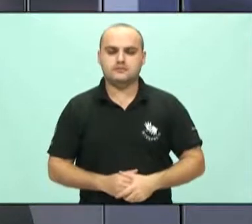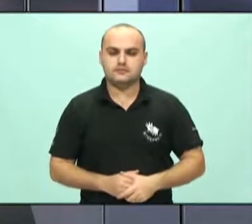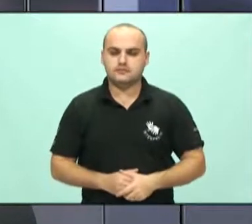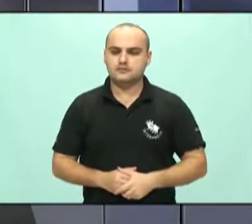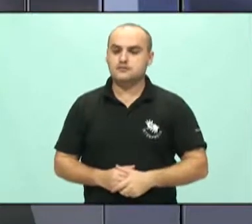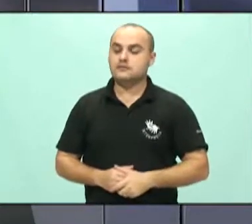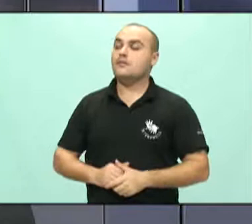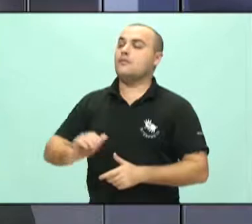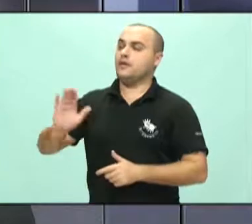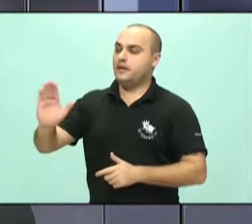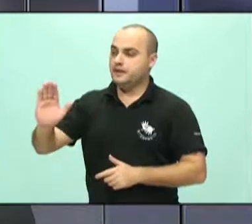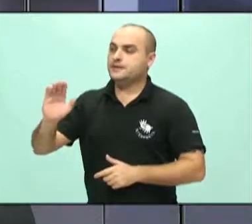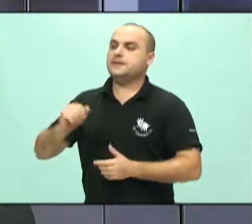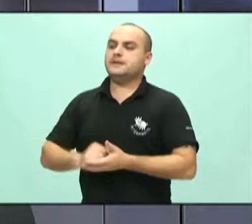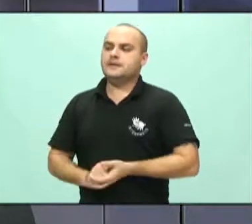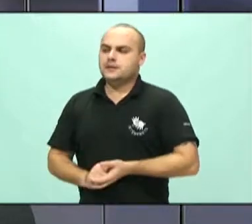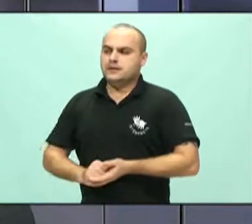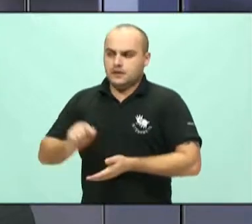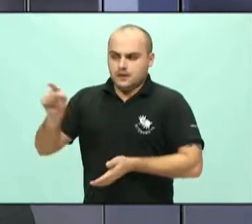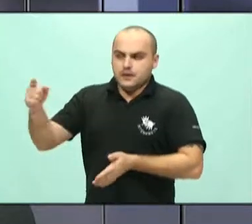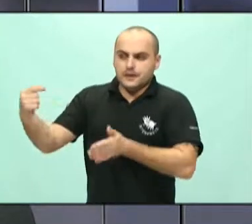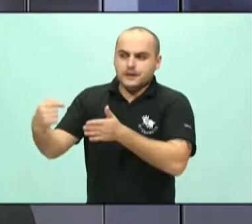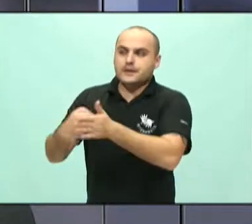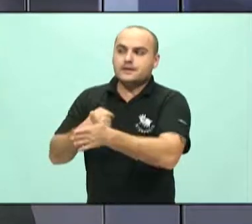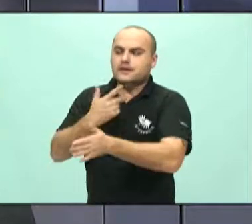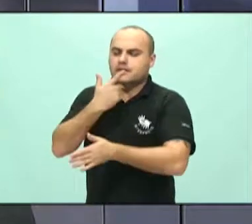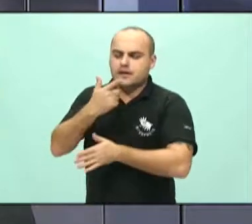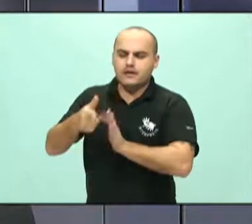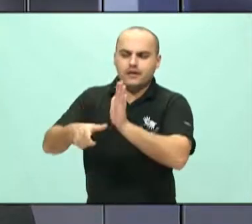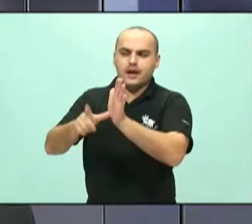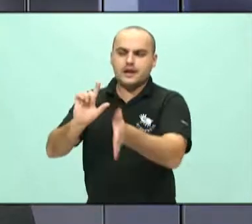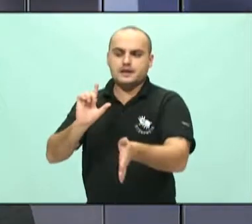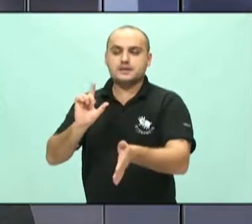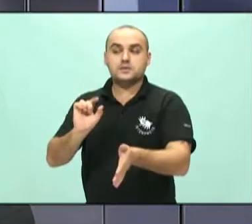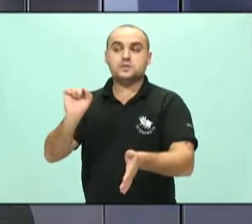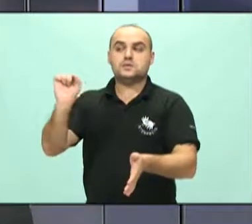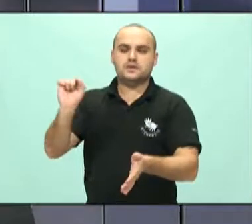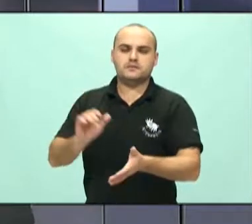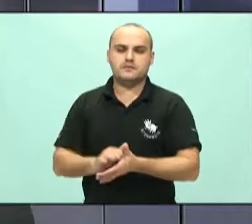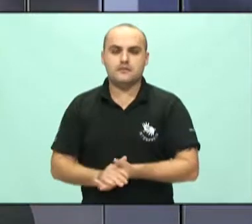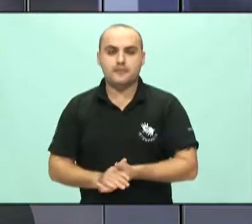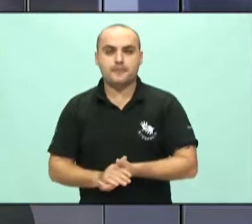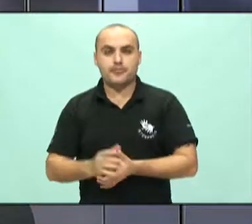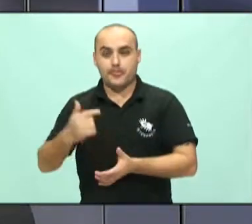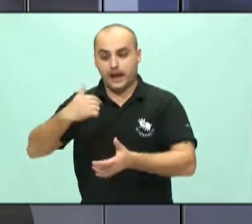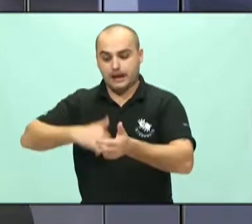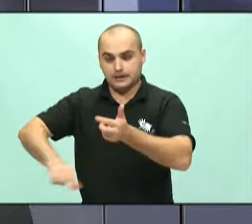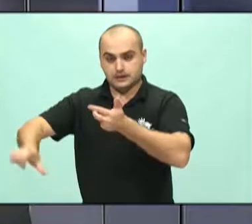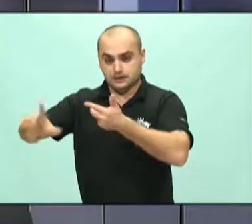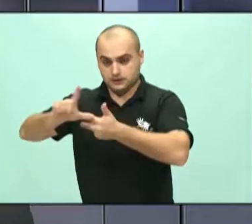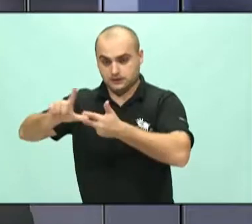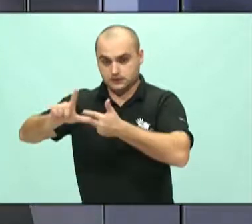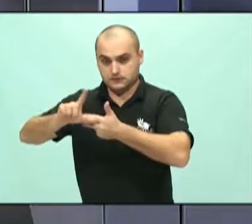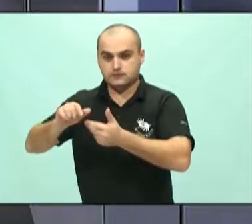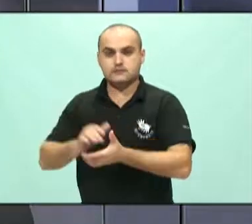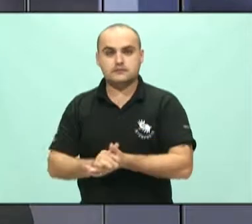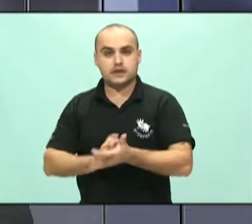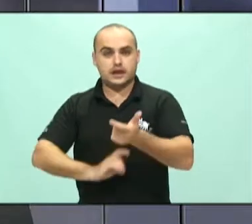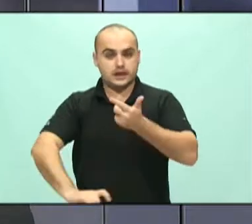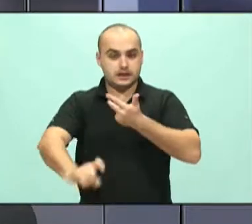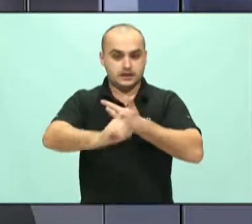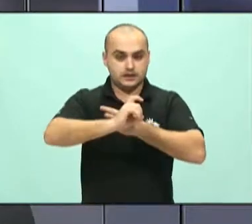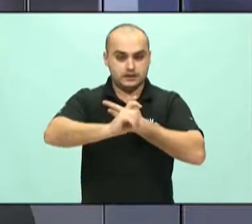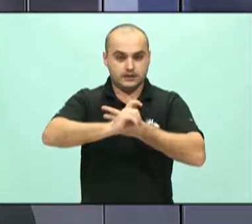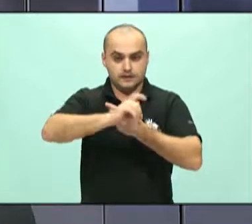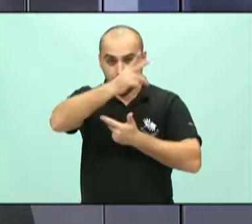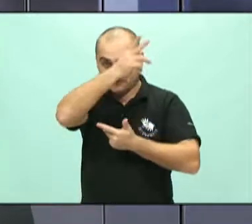falou anteriormente, a gente, embora faça parte do Poder Legislativo, o Poder Executivo, a